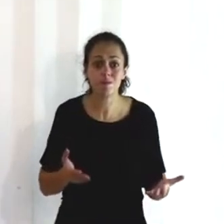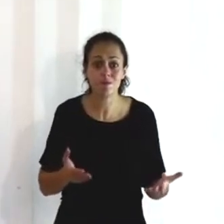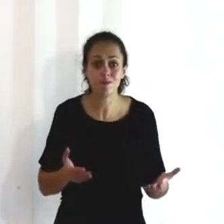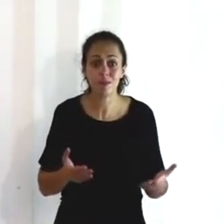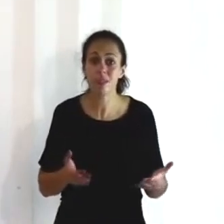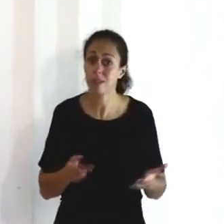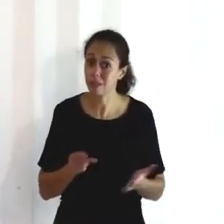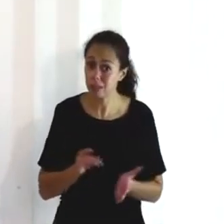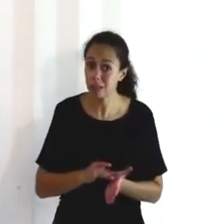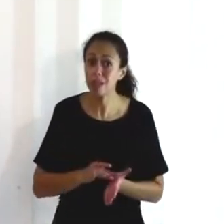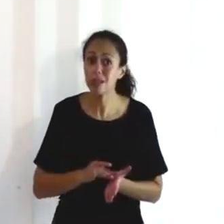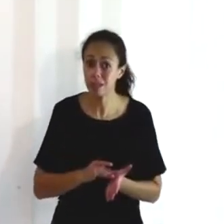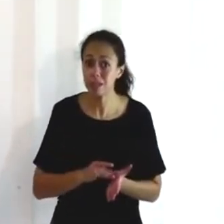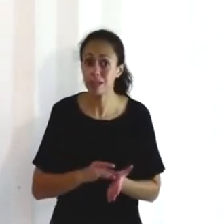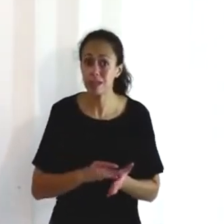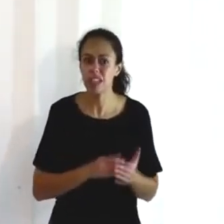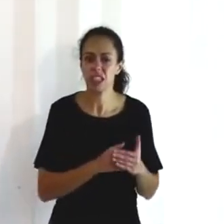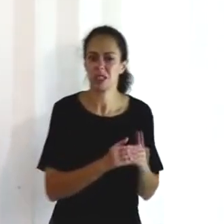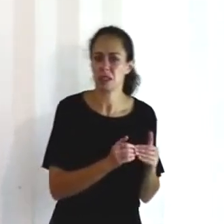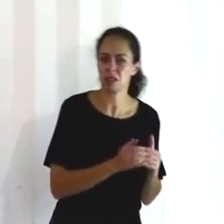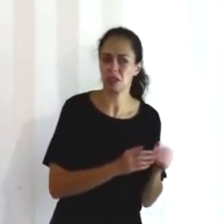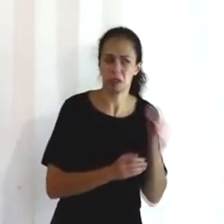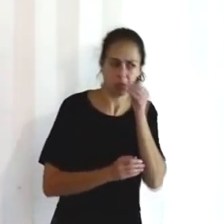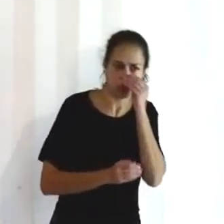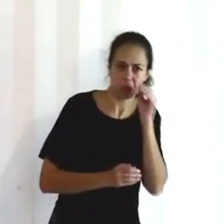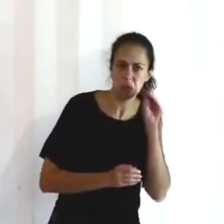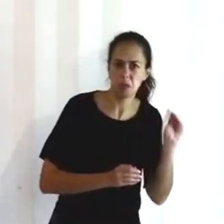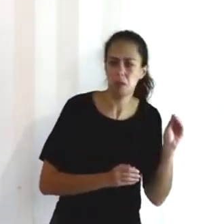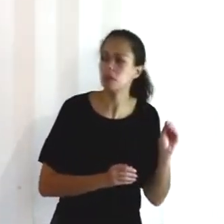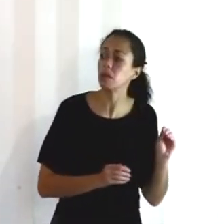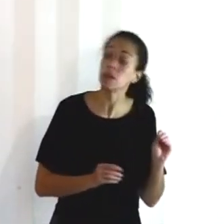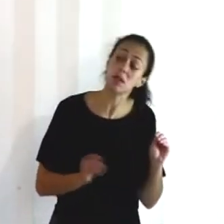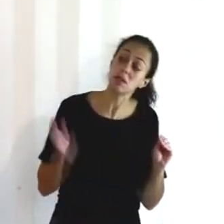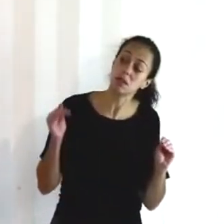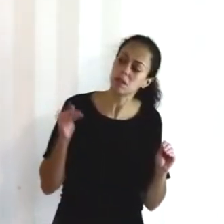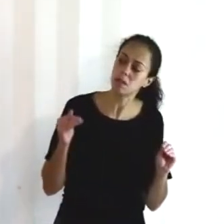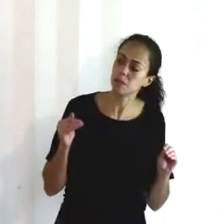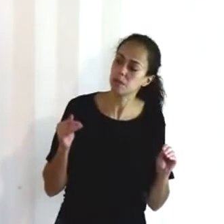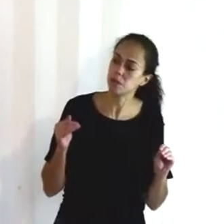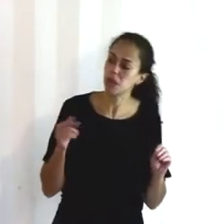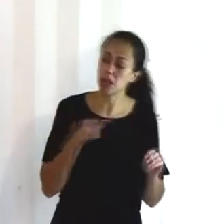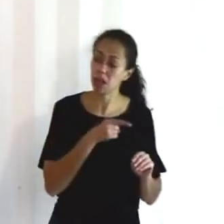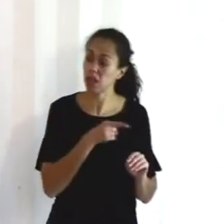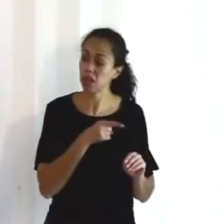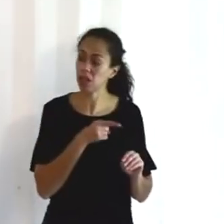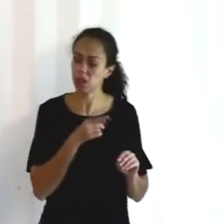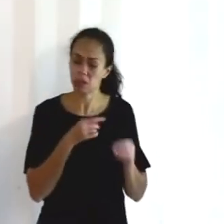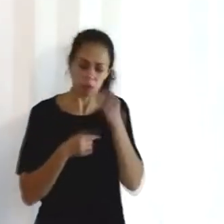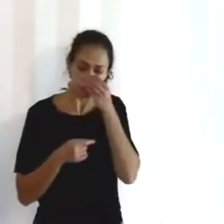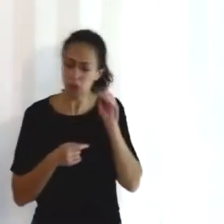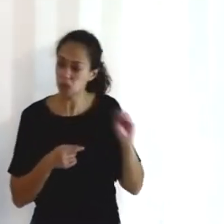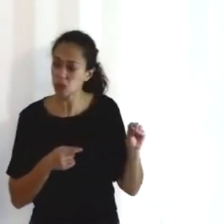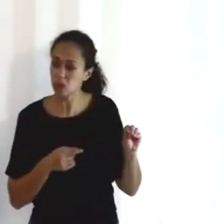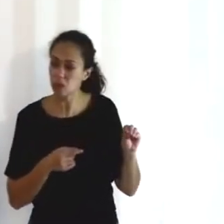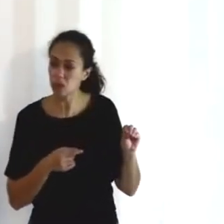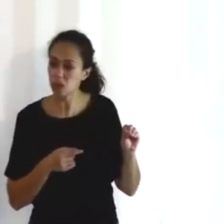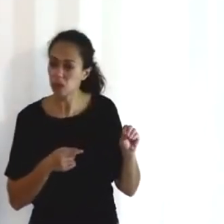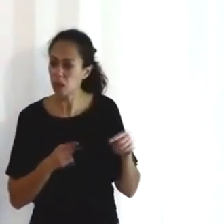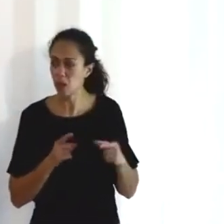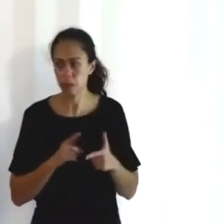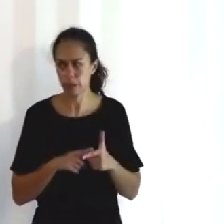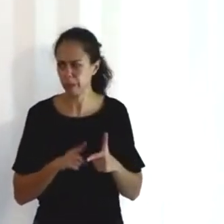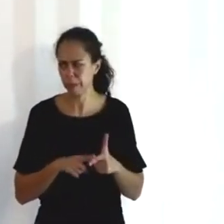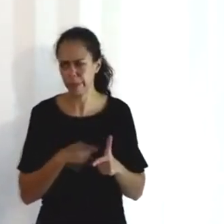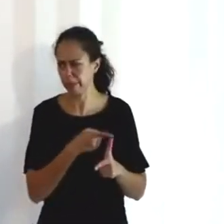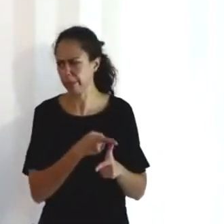nossas ações, e muitas vezes queremos que outras pessoas se juntem a nós para terminar de matar, concluir aquela